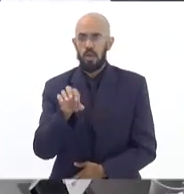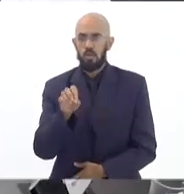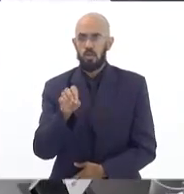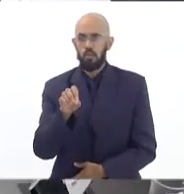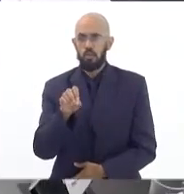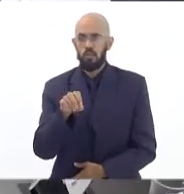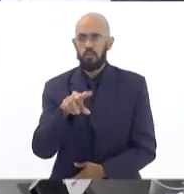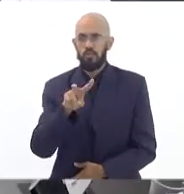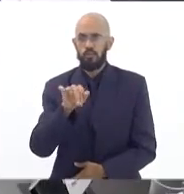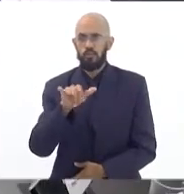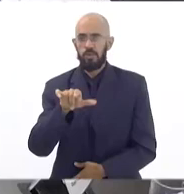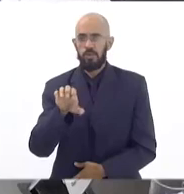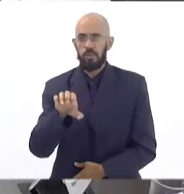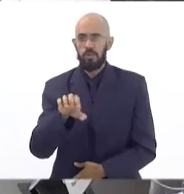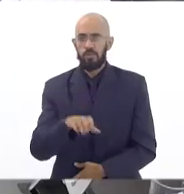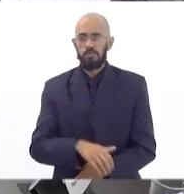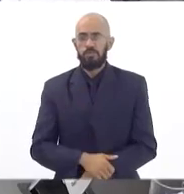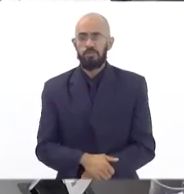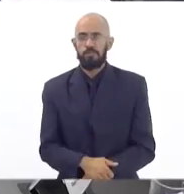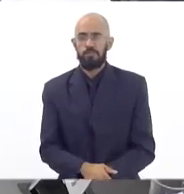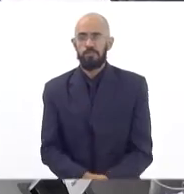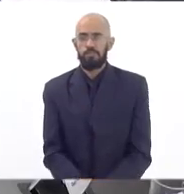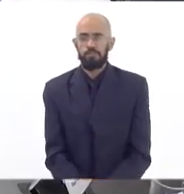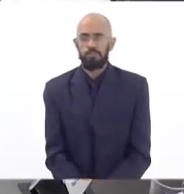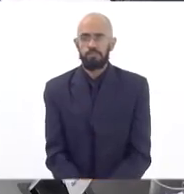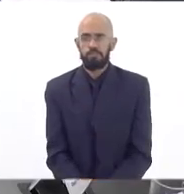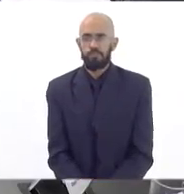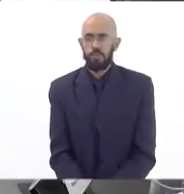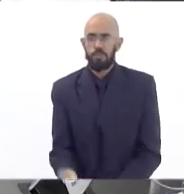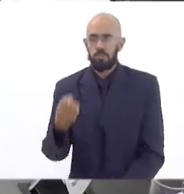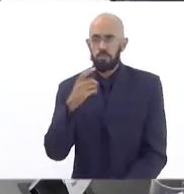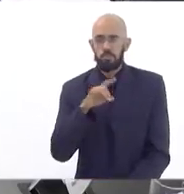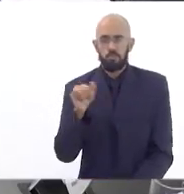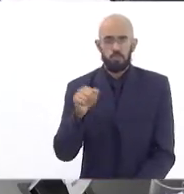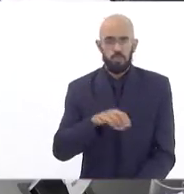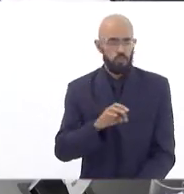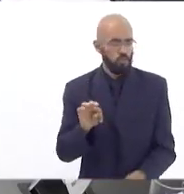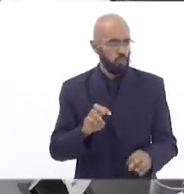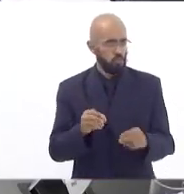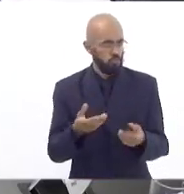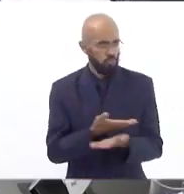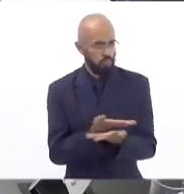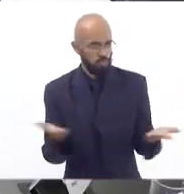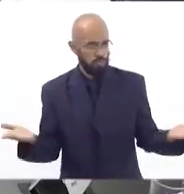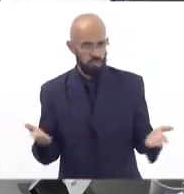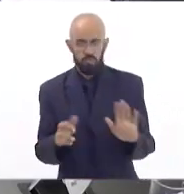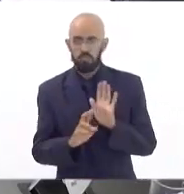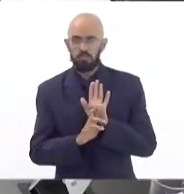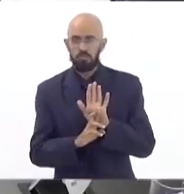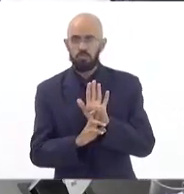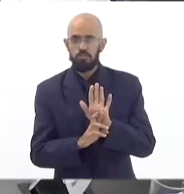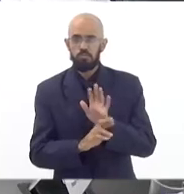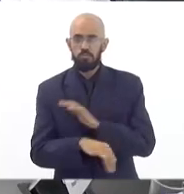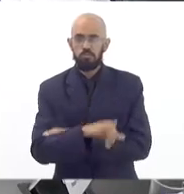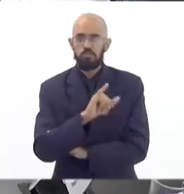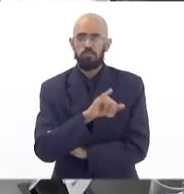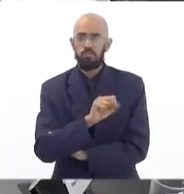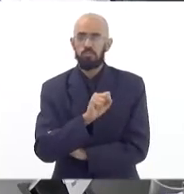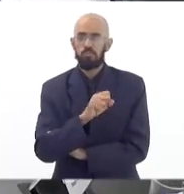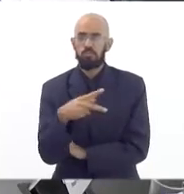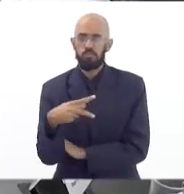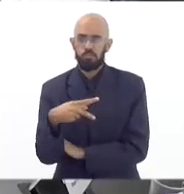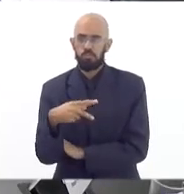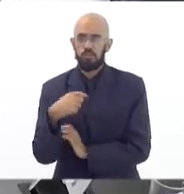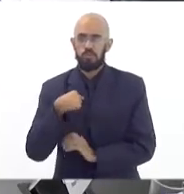estatística do esp Oi bom dia todos representando o Instituto de Segurança Pública eu sou o coordenador